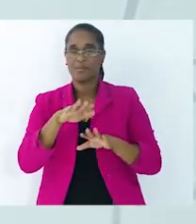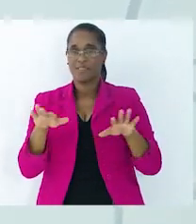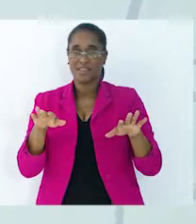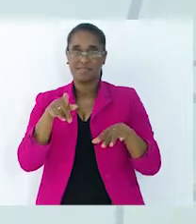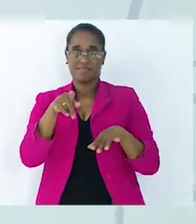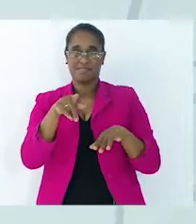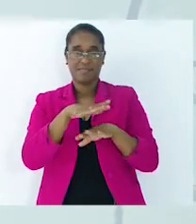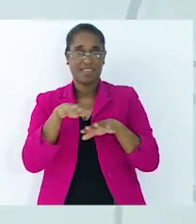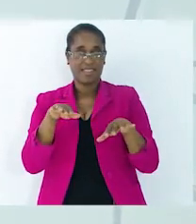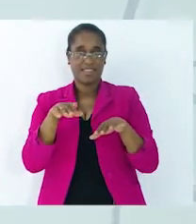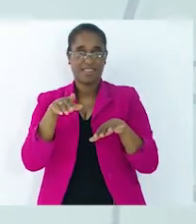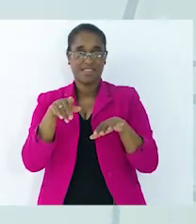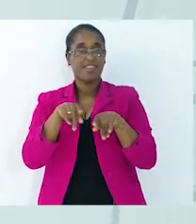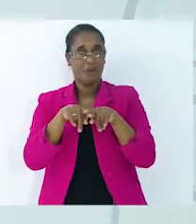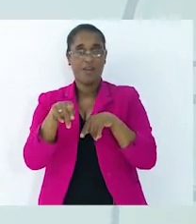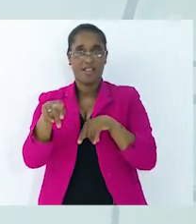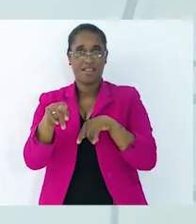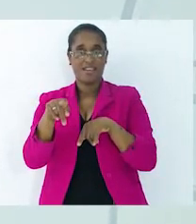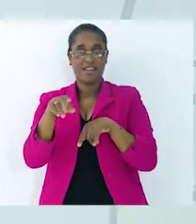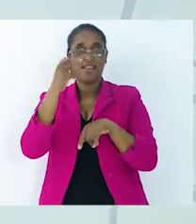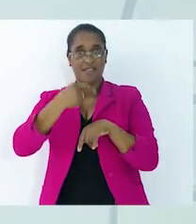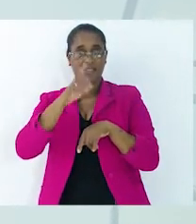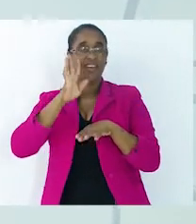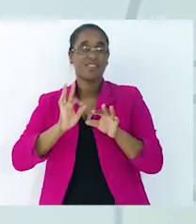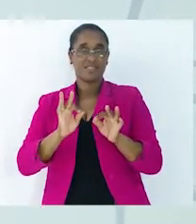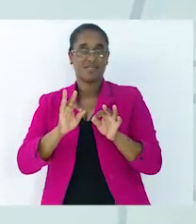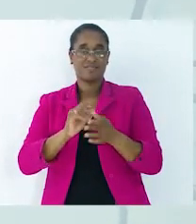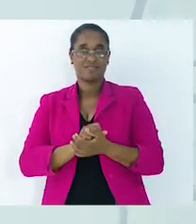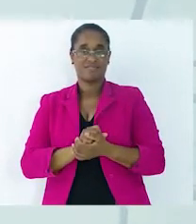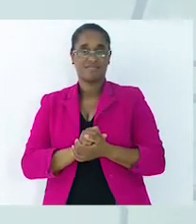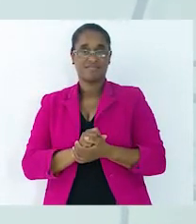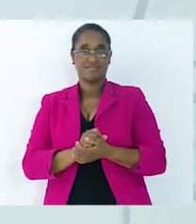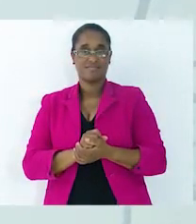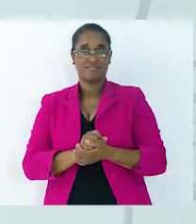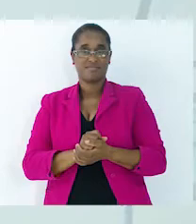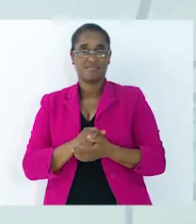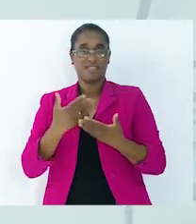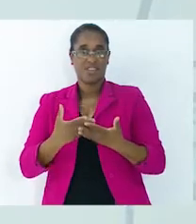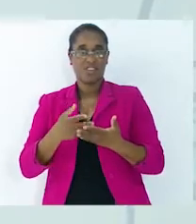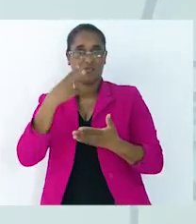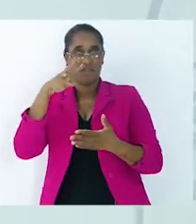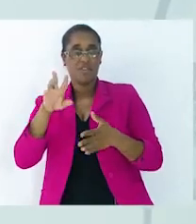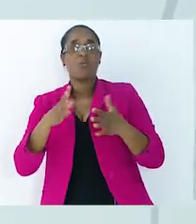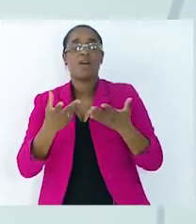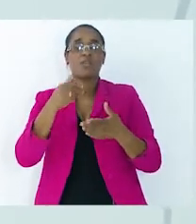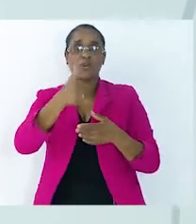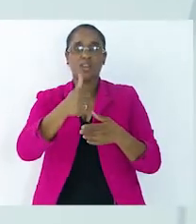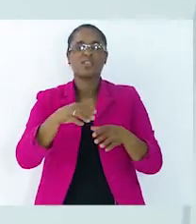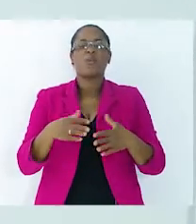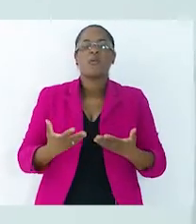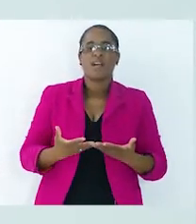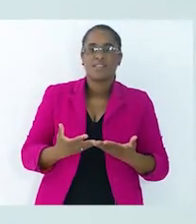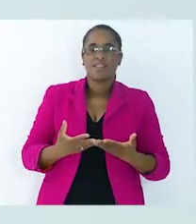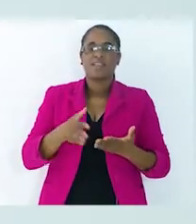terminaste? Fica assim? Feio. Não fica, não. Agora vais fazer aquilo que é correto. Então, qual é